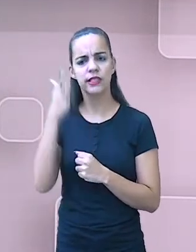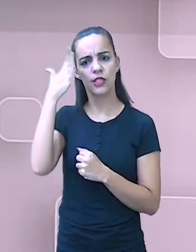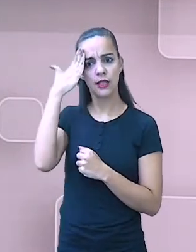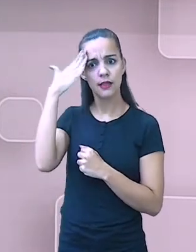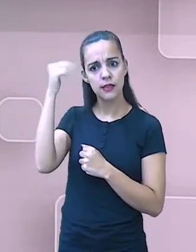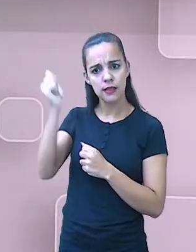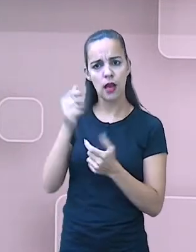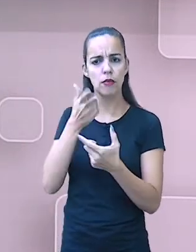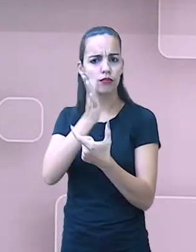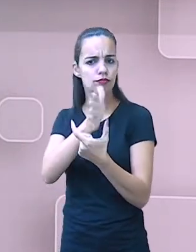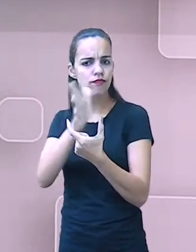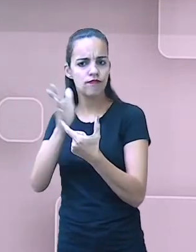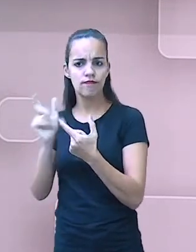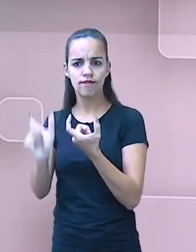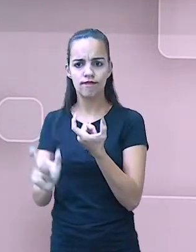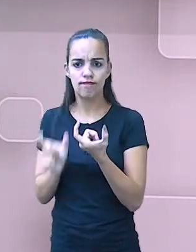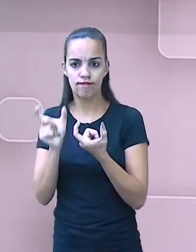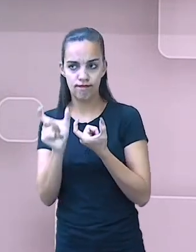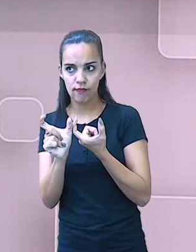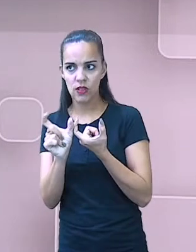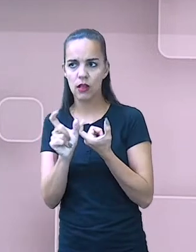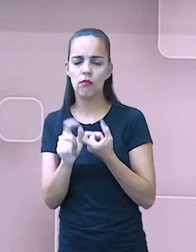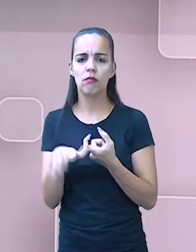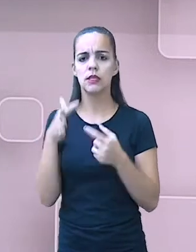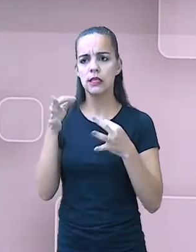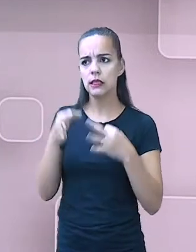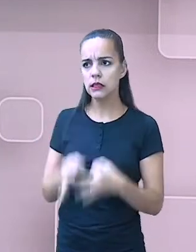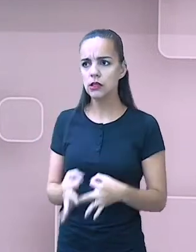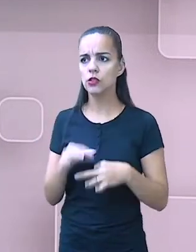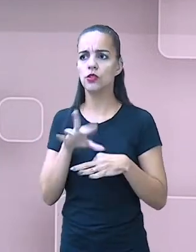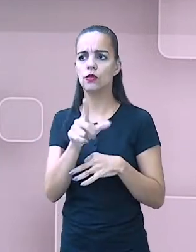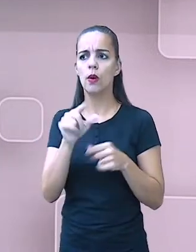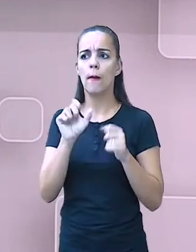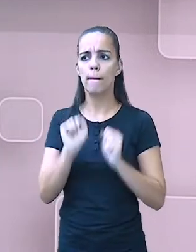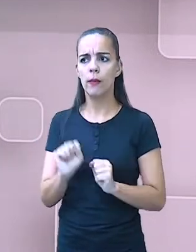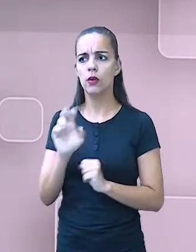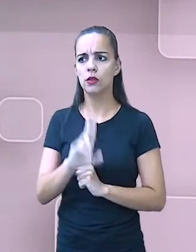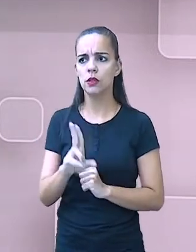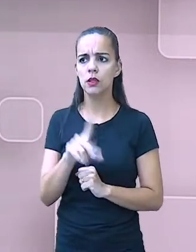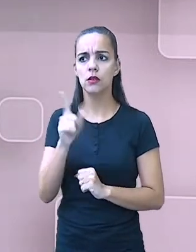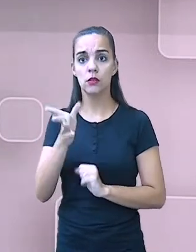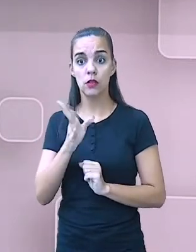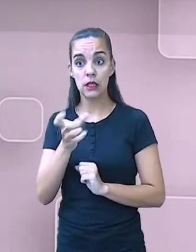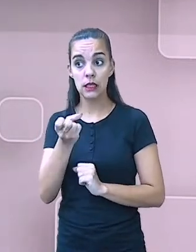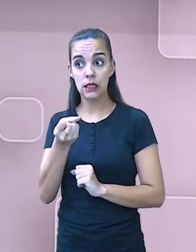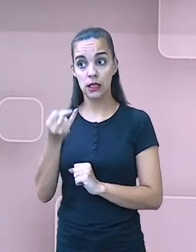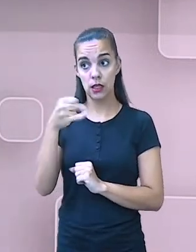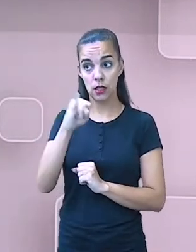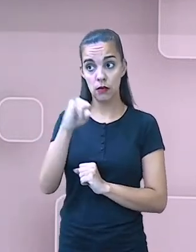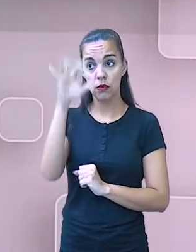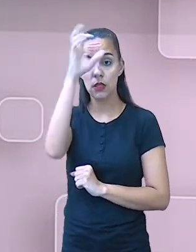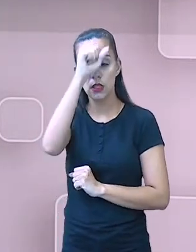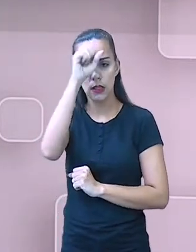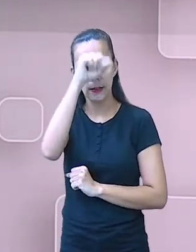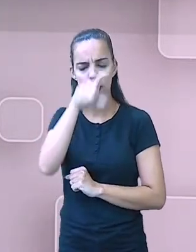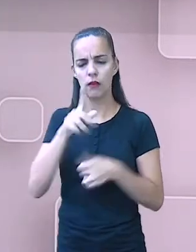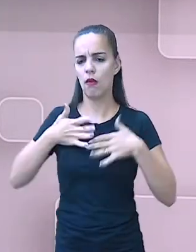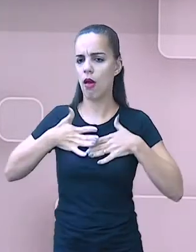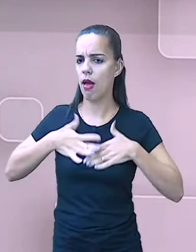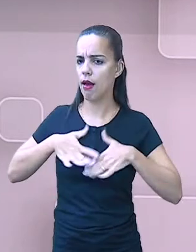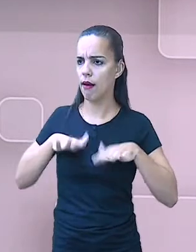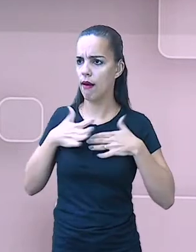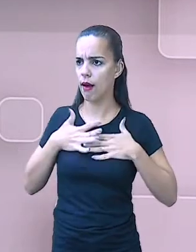em sílabas muito bem, é só usar o hífen. Se você está aprendendo, então faça com calma. Por